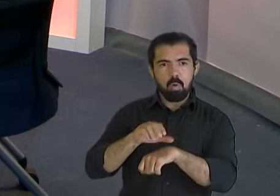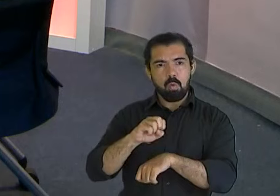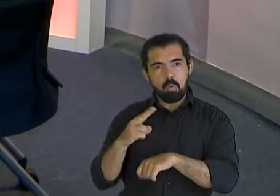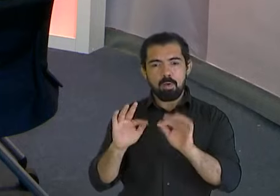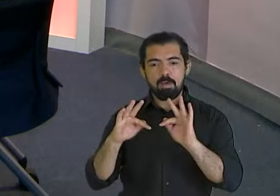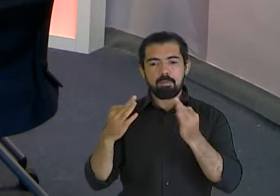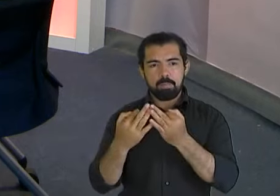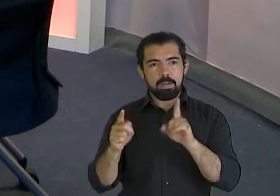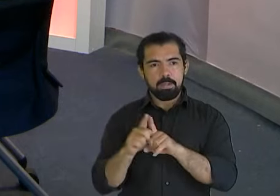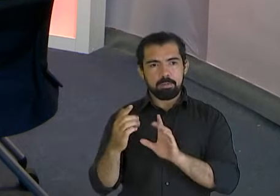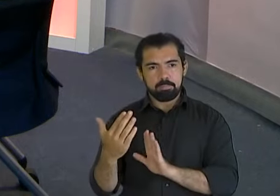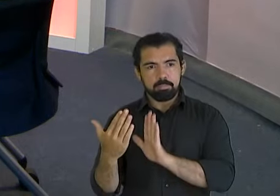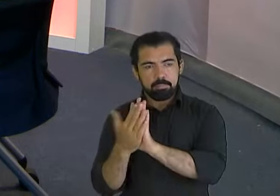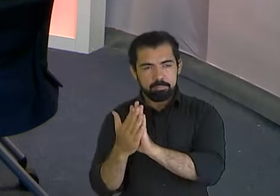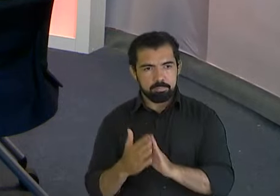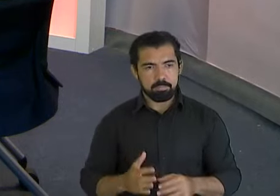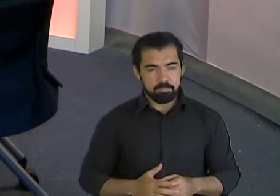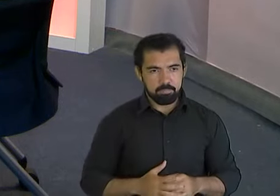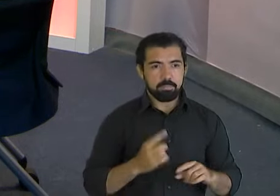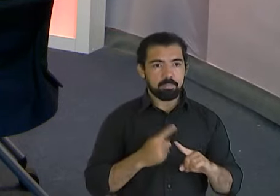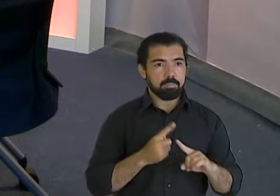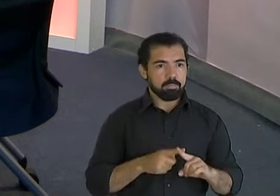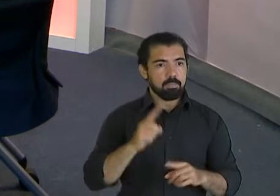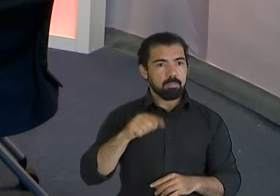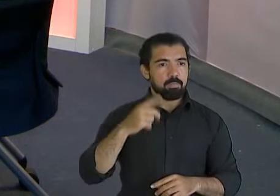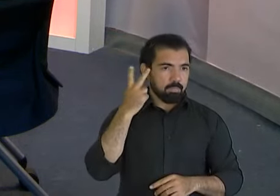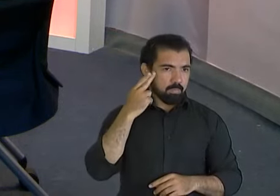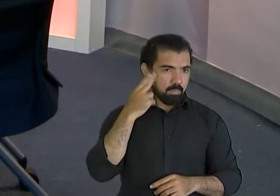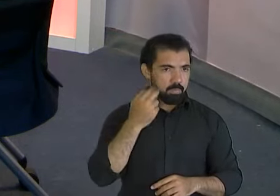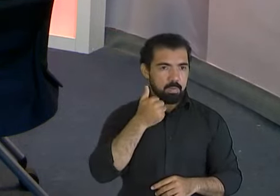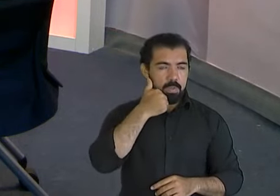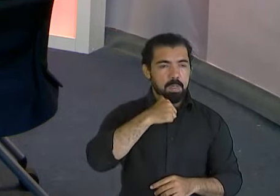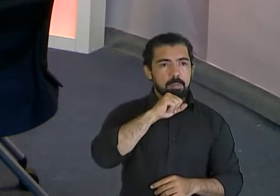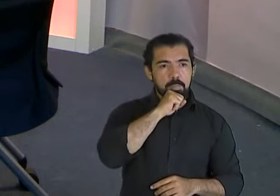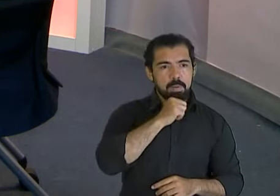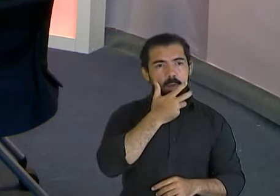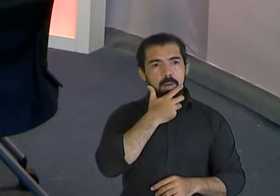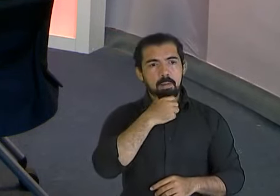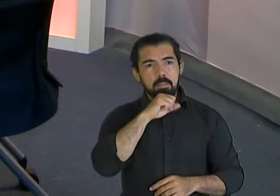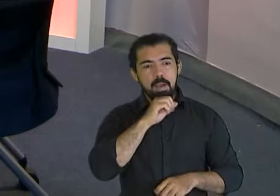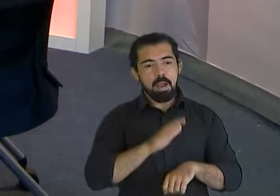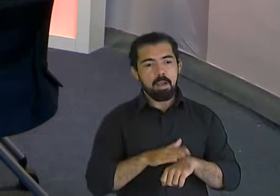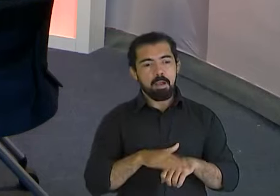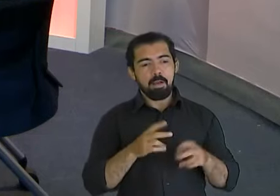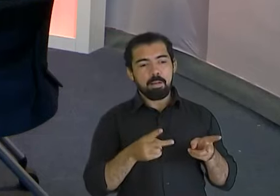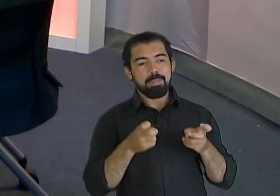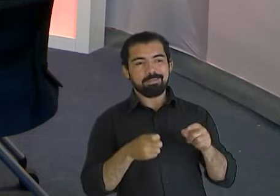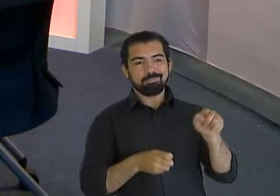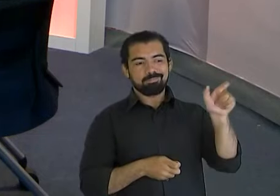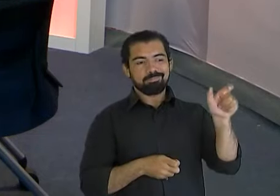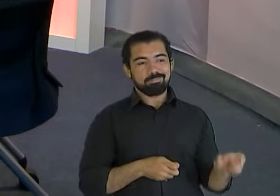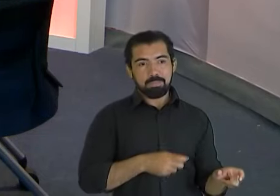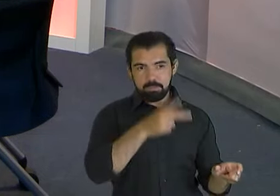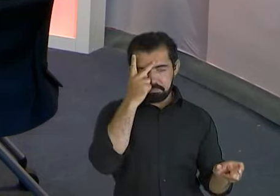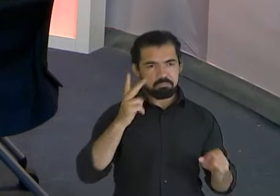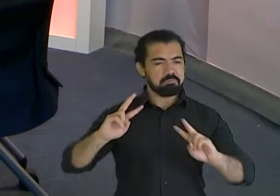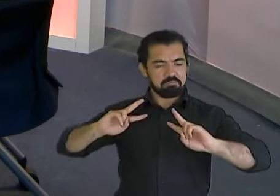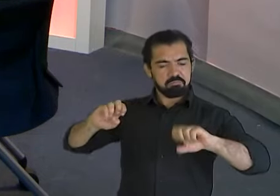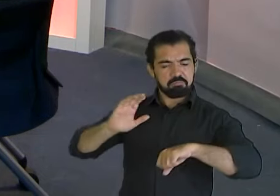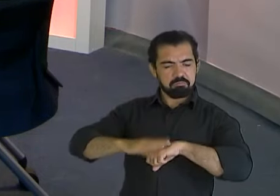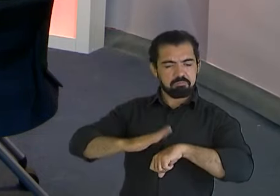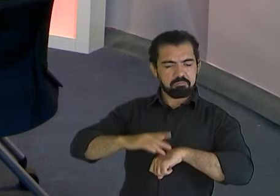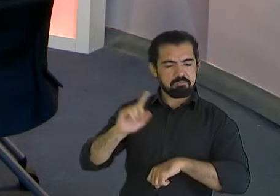Porque é muito comum que os pais ou amigos percebam o problema antes mesmo da pessoa que está